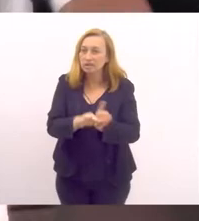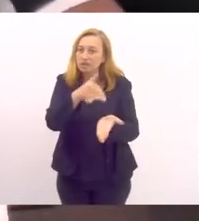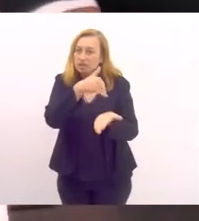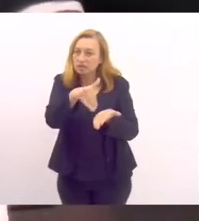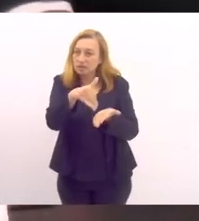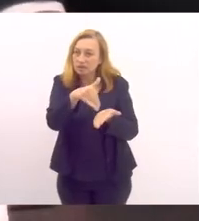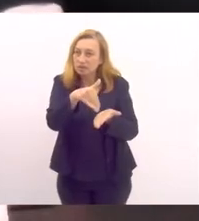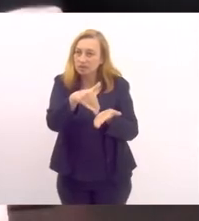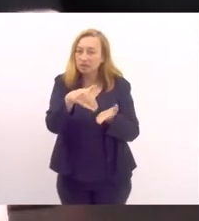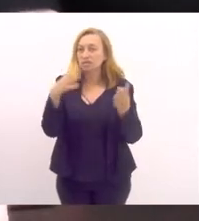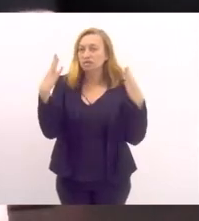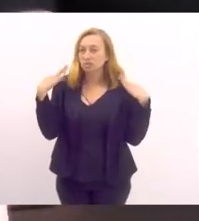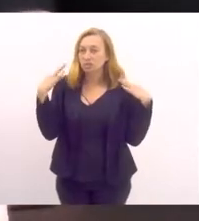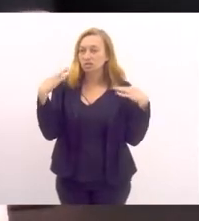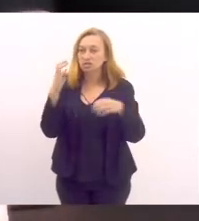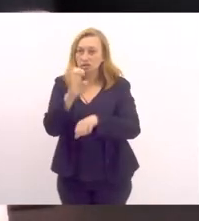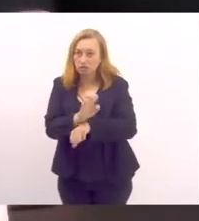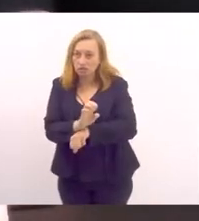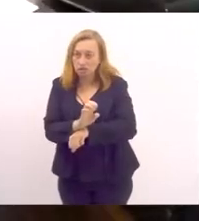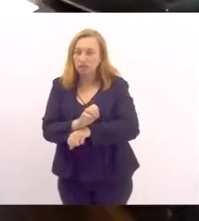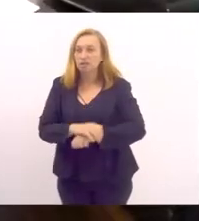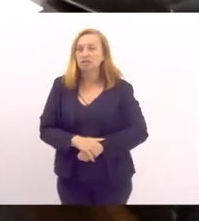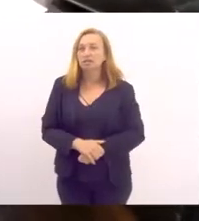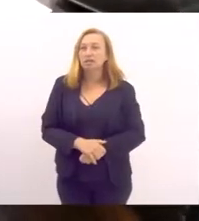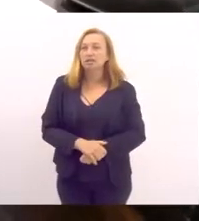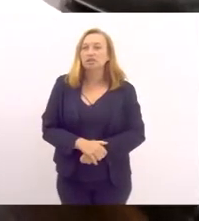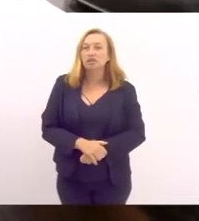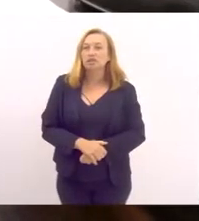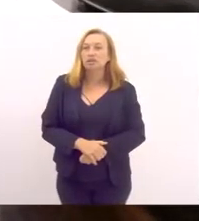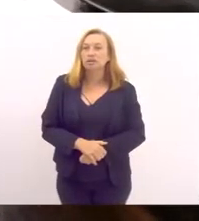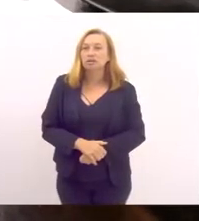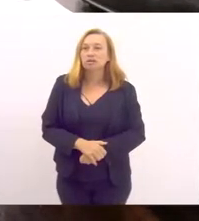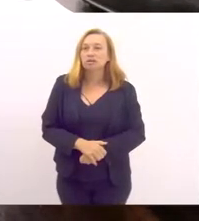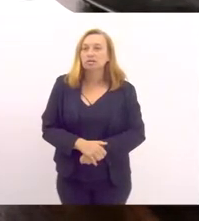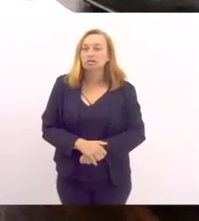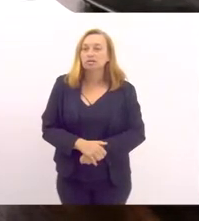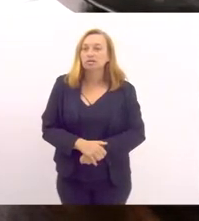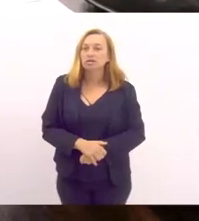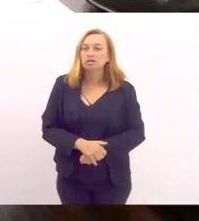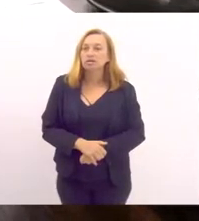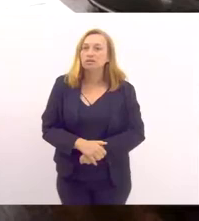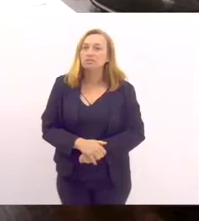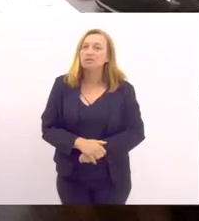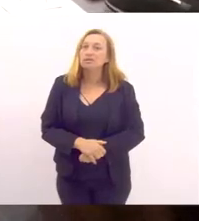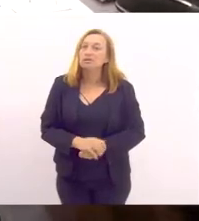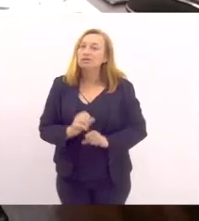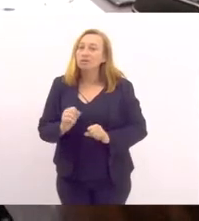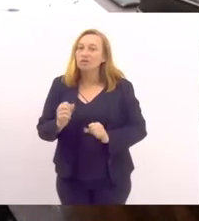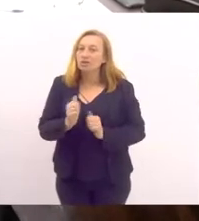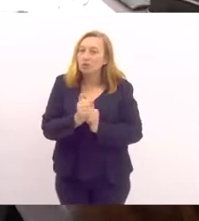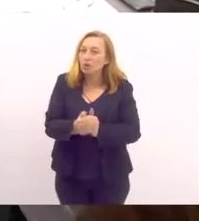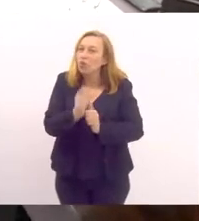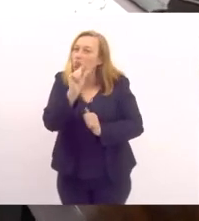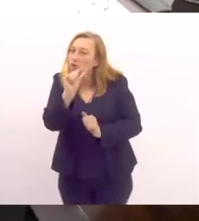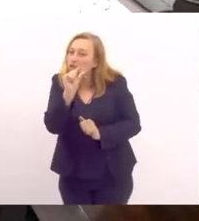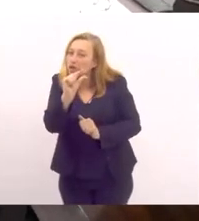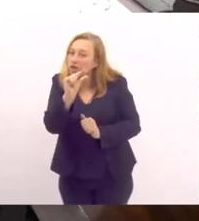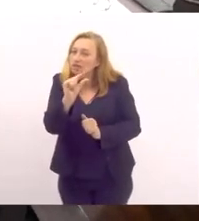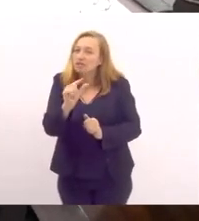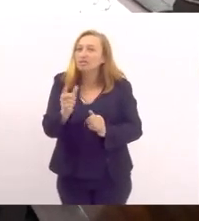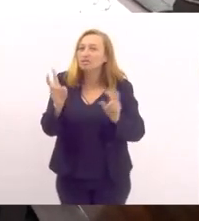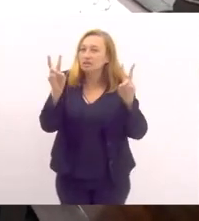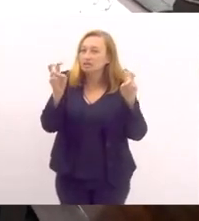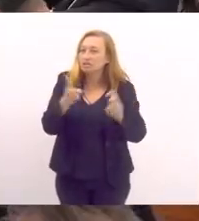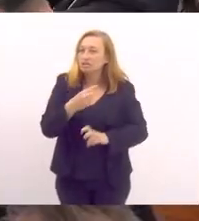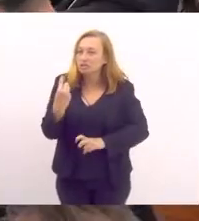secretário de Turismo do Estado, Sávio Neves, que o senhor chegou, mas o senhor já pôde pegar e acompanhar um pouquinho aqui dos nossos